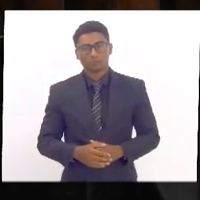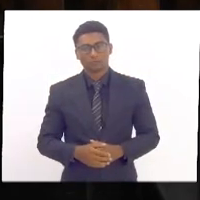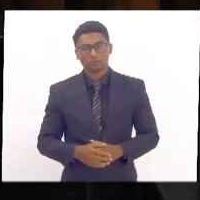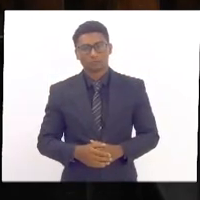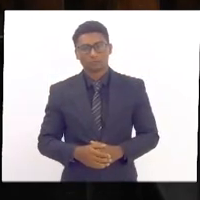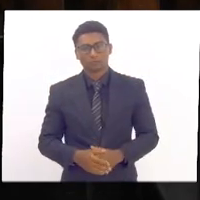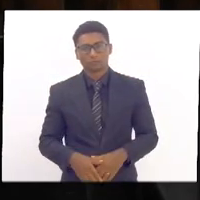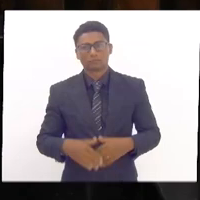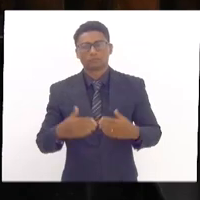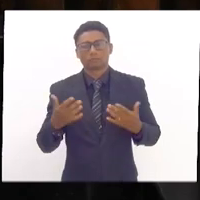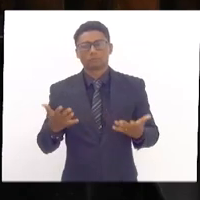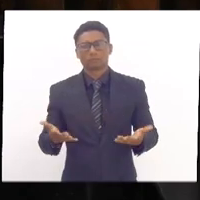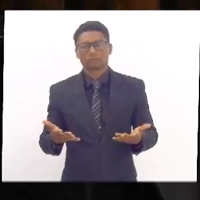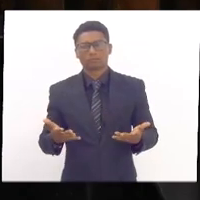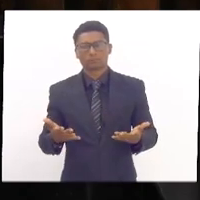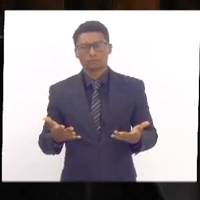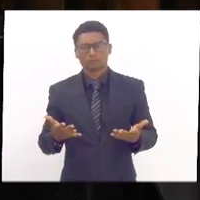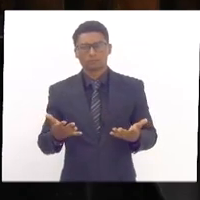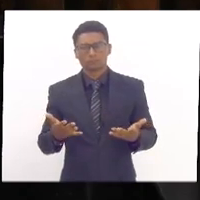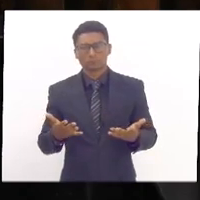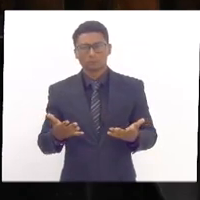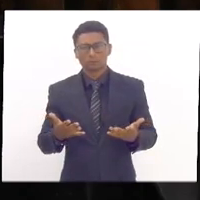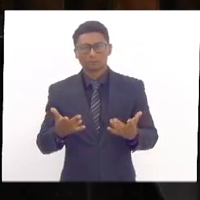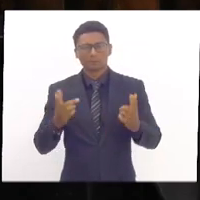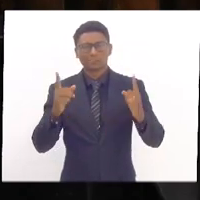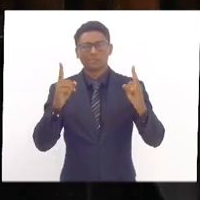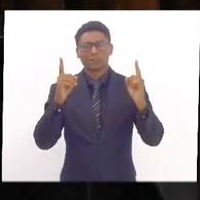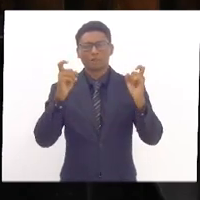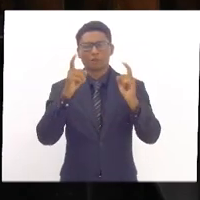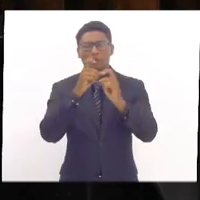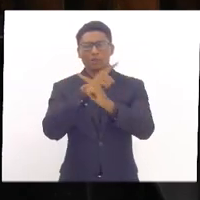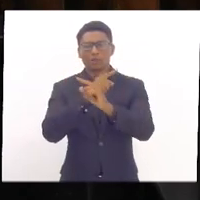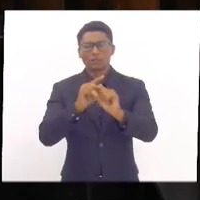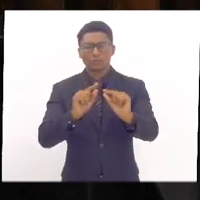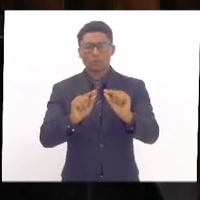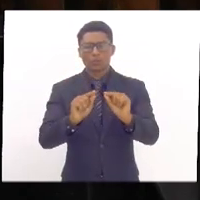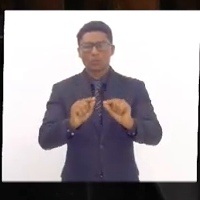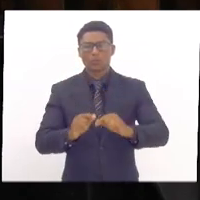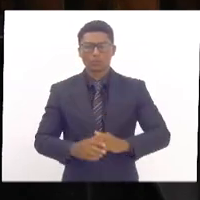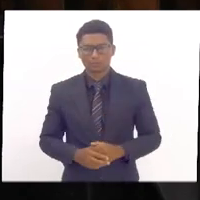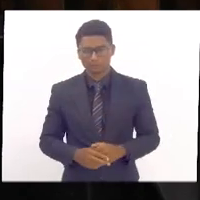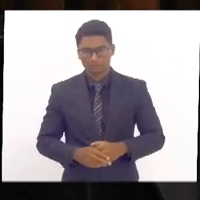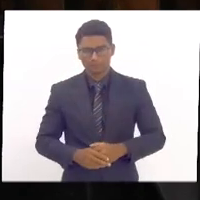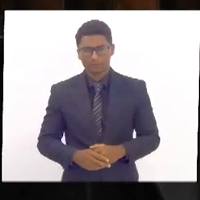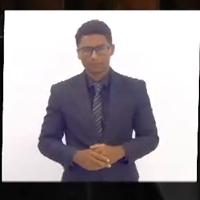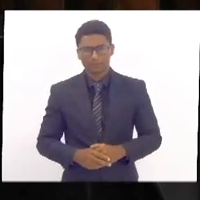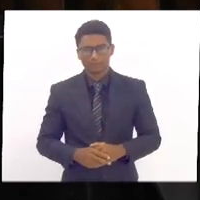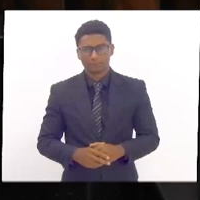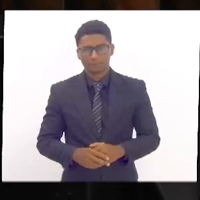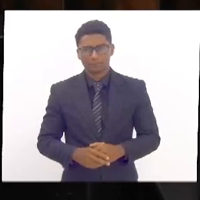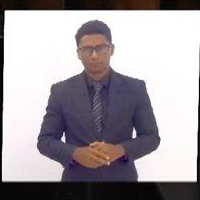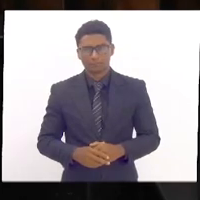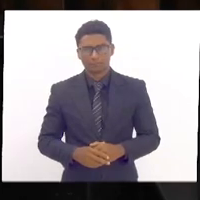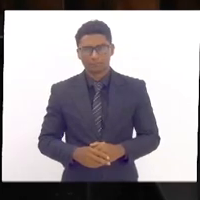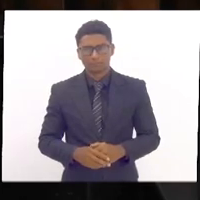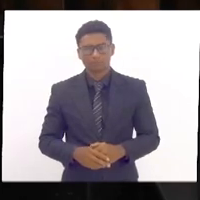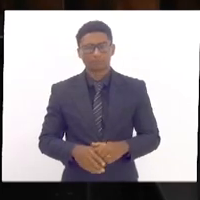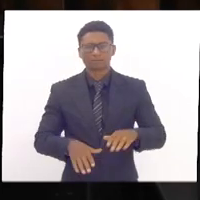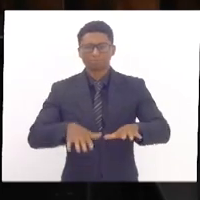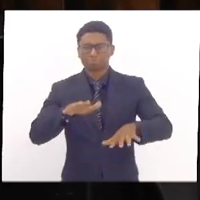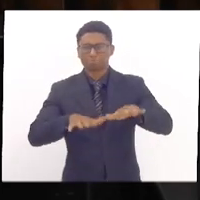a dificuldade, do seu ponto de vista do mérito? Tem muitas coisas que você não consegue